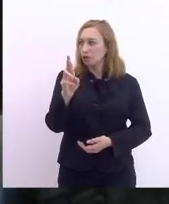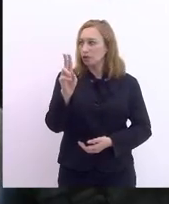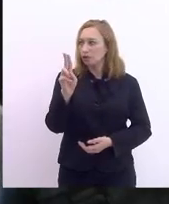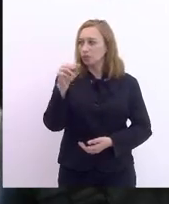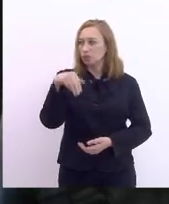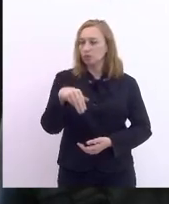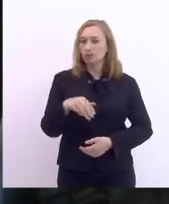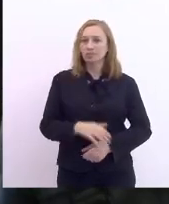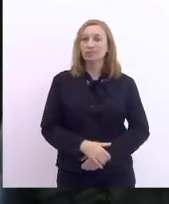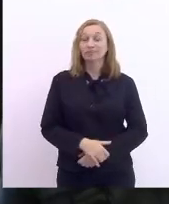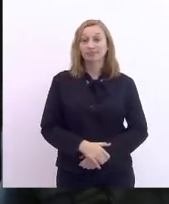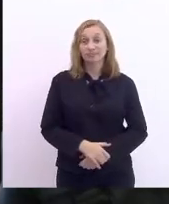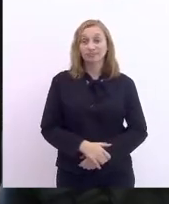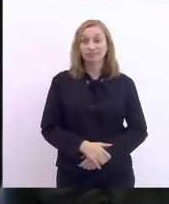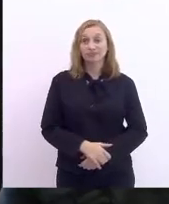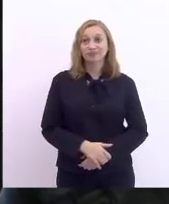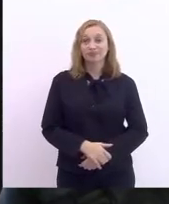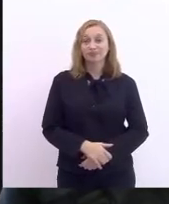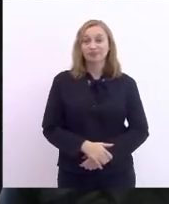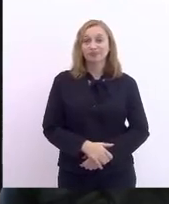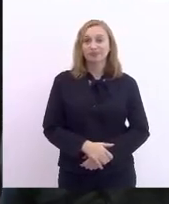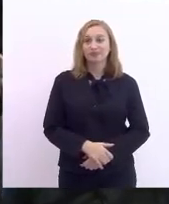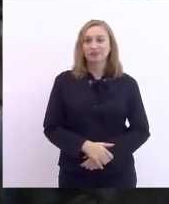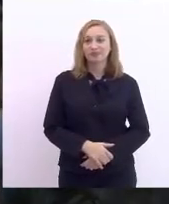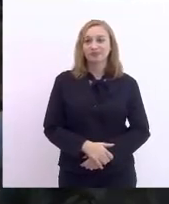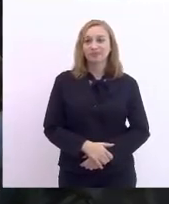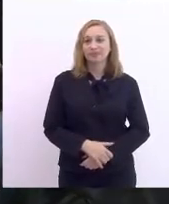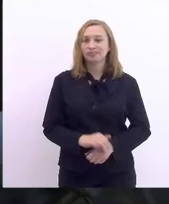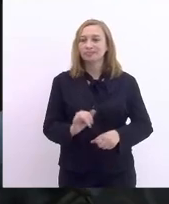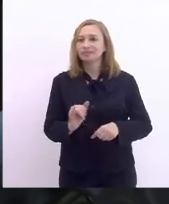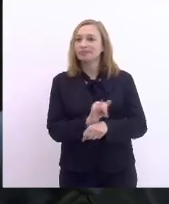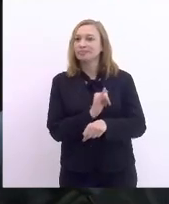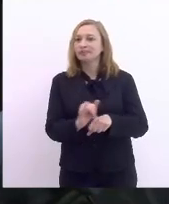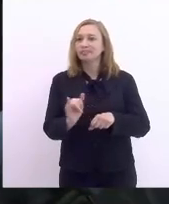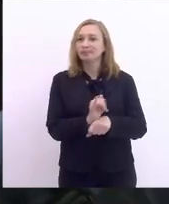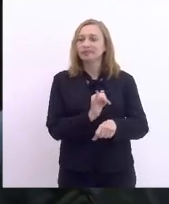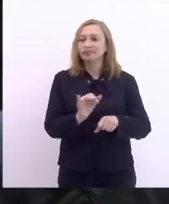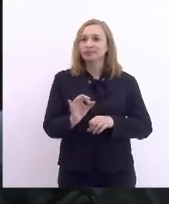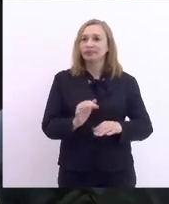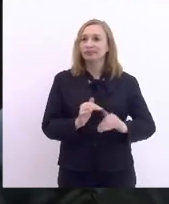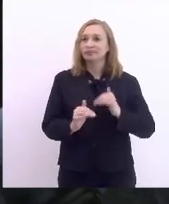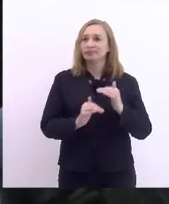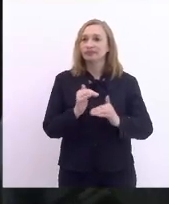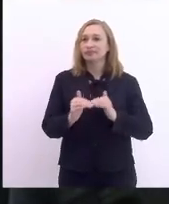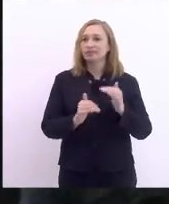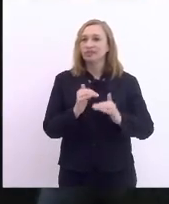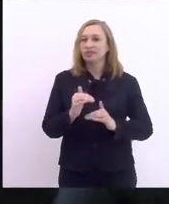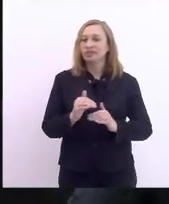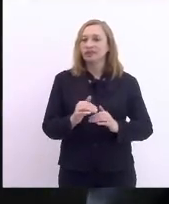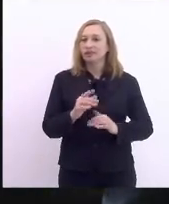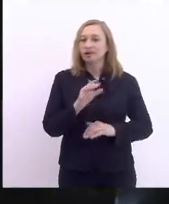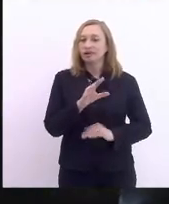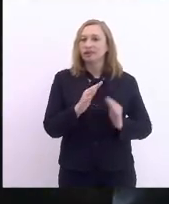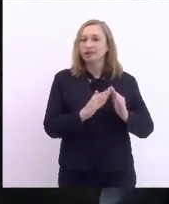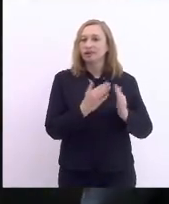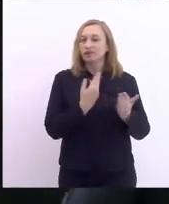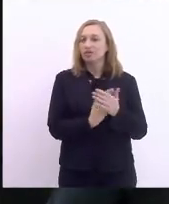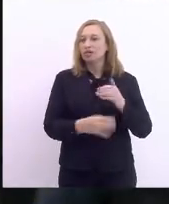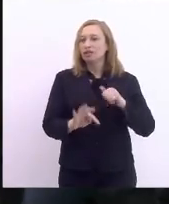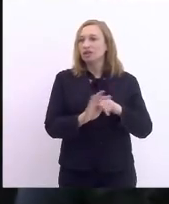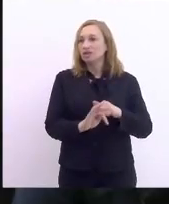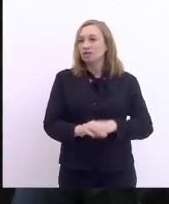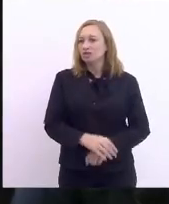coordenador do fórum e assessor de projetos especiais estratégicos da Faetec